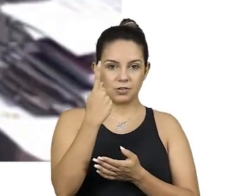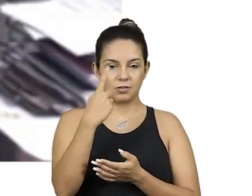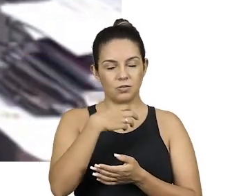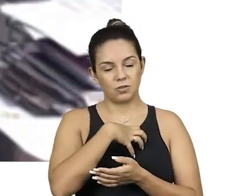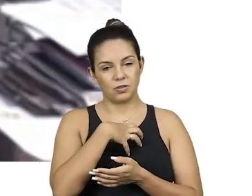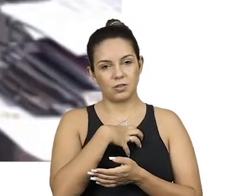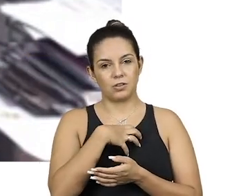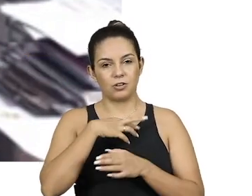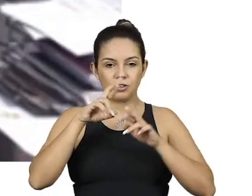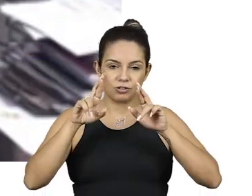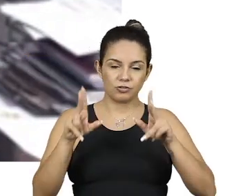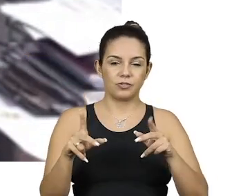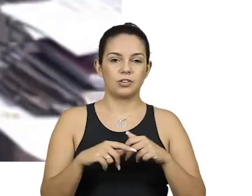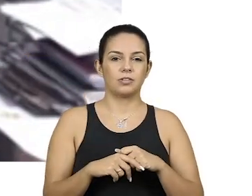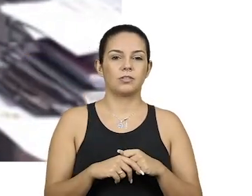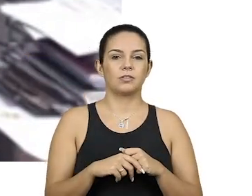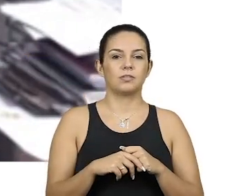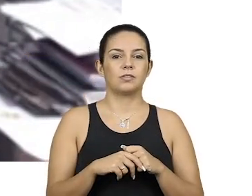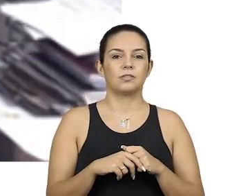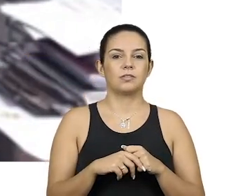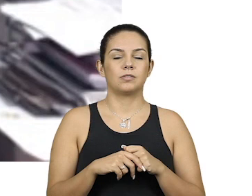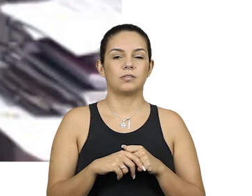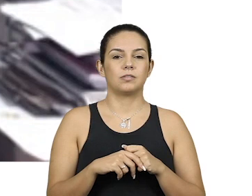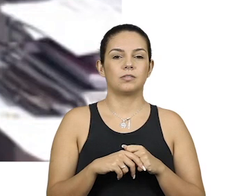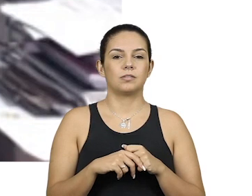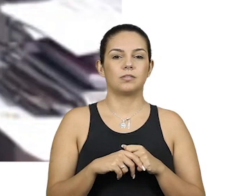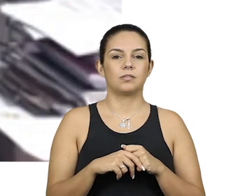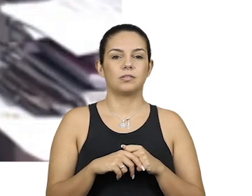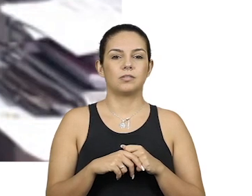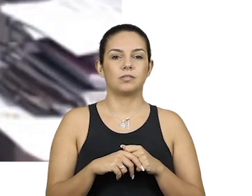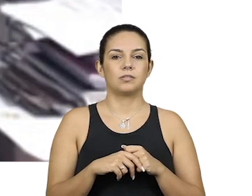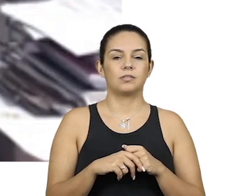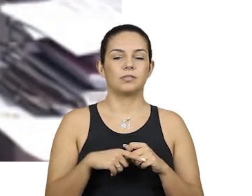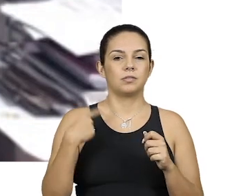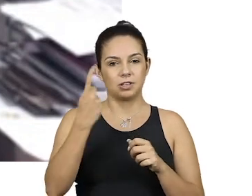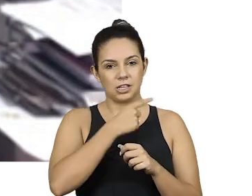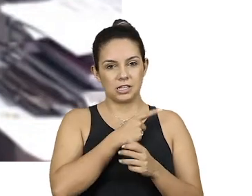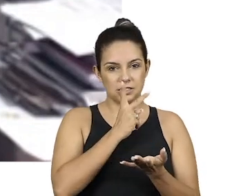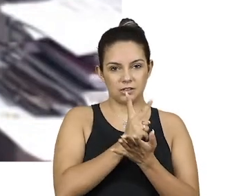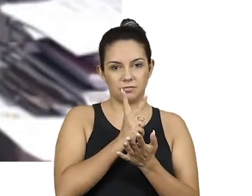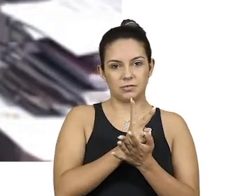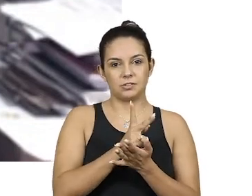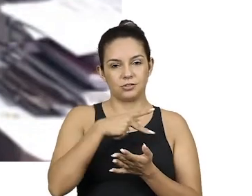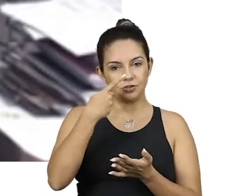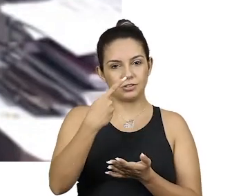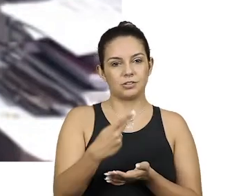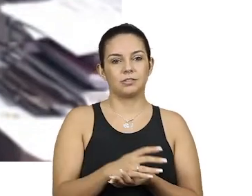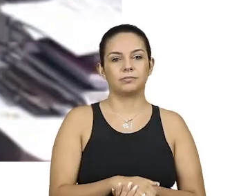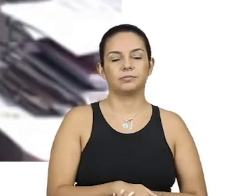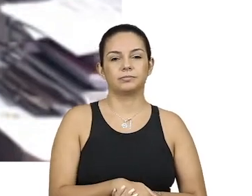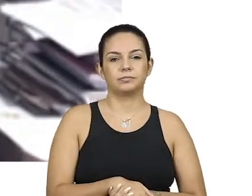maneira diferente aquilo que a gente sempre disse.